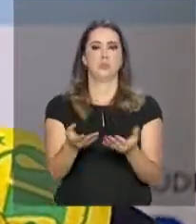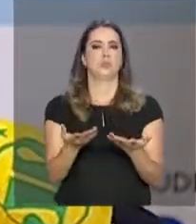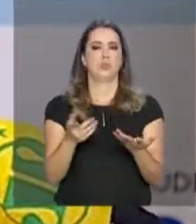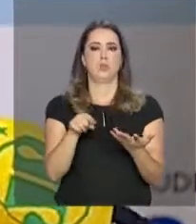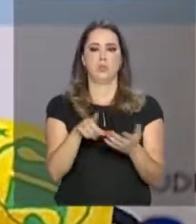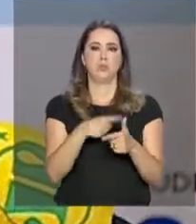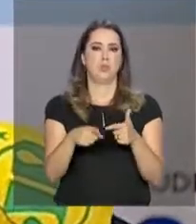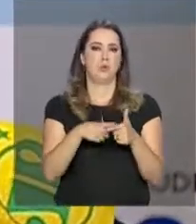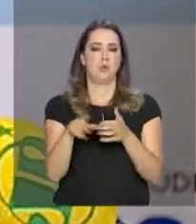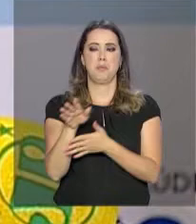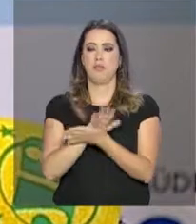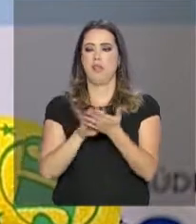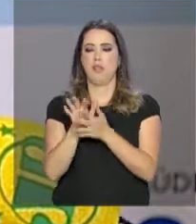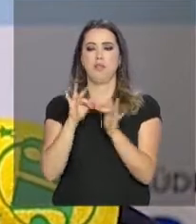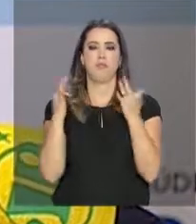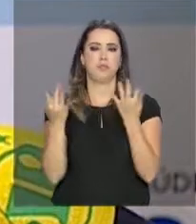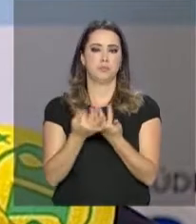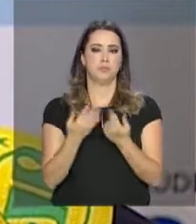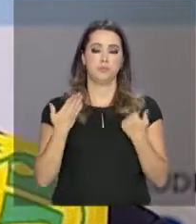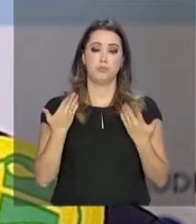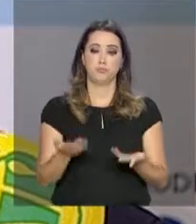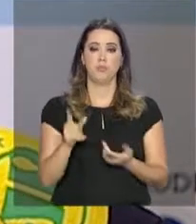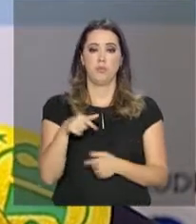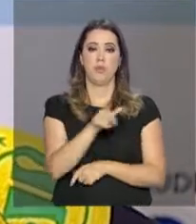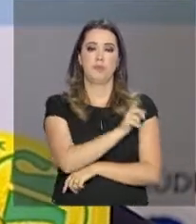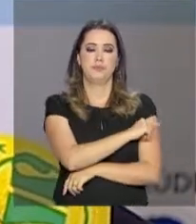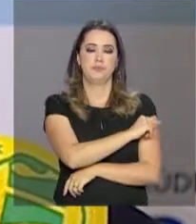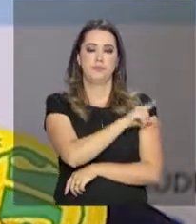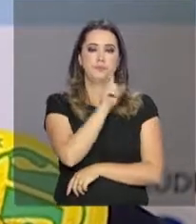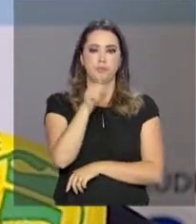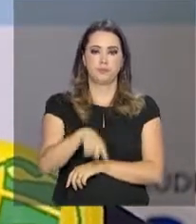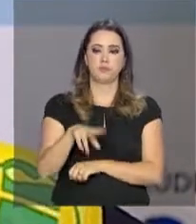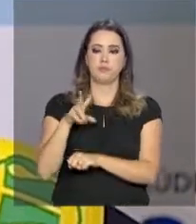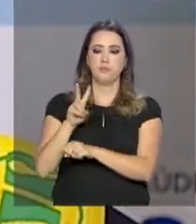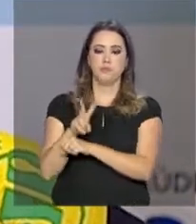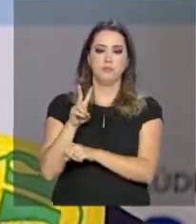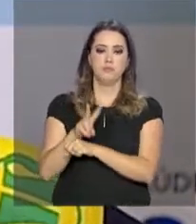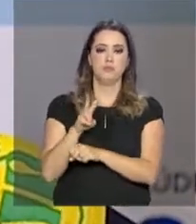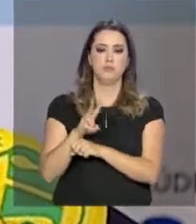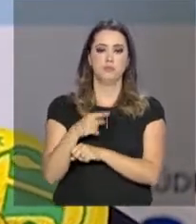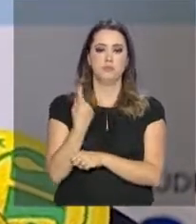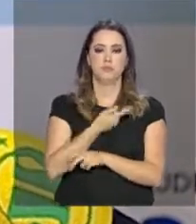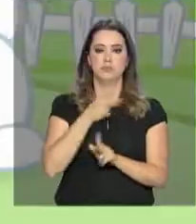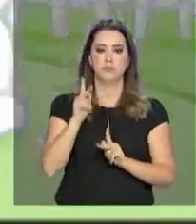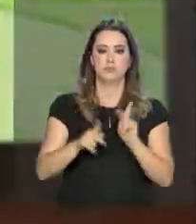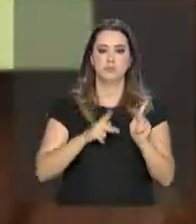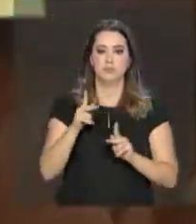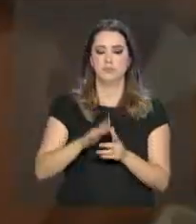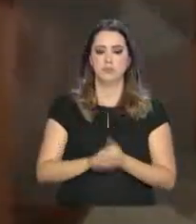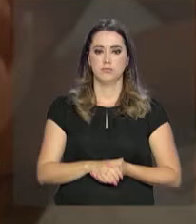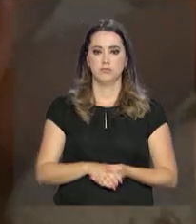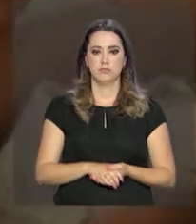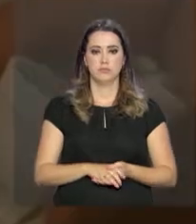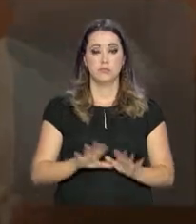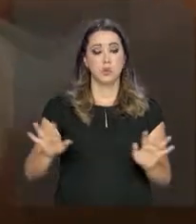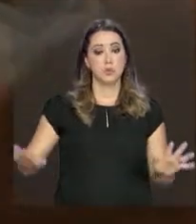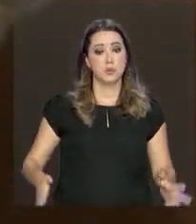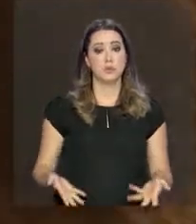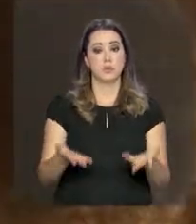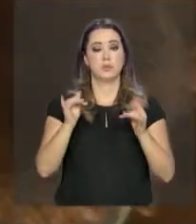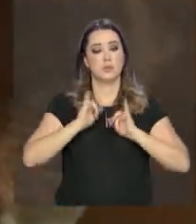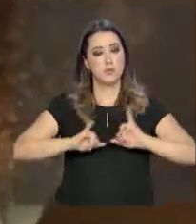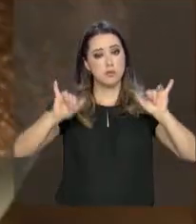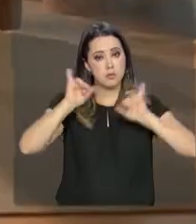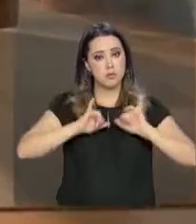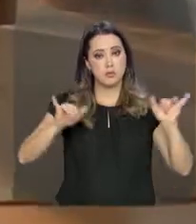a ninguém da sua família ea vacina é a forma de proteger a nossa população para mobilizar a população a